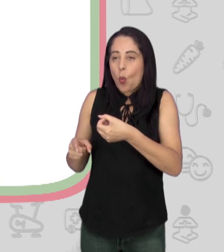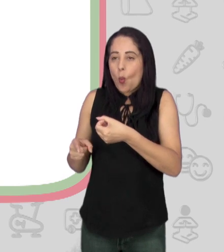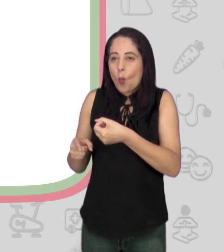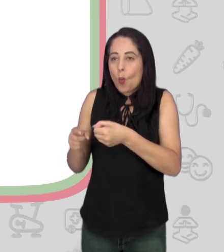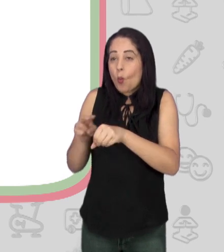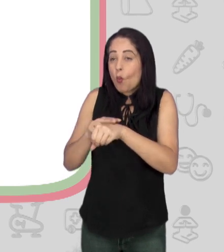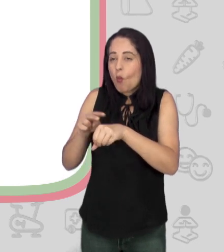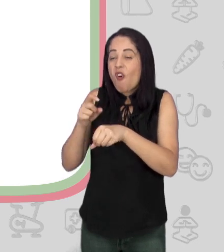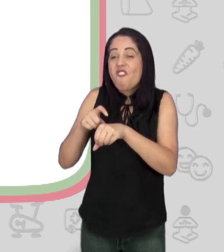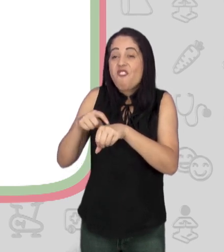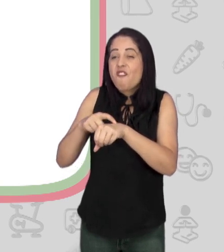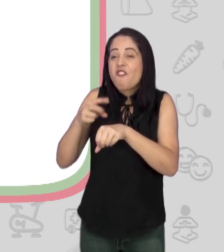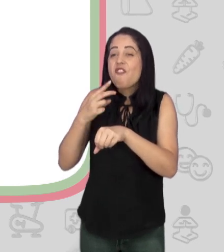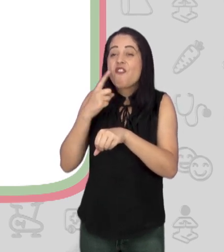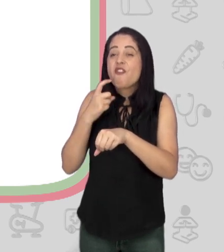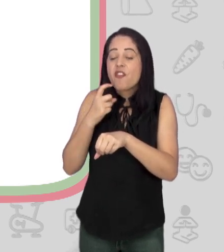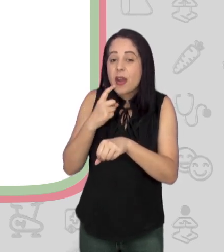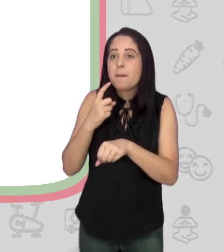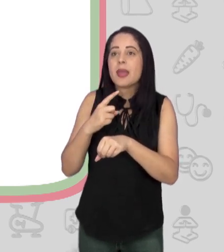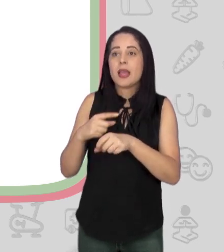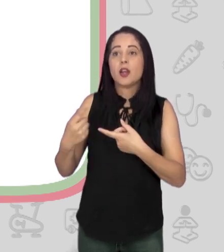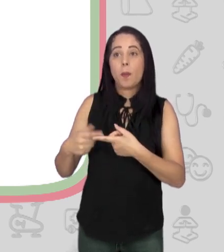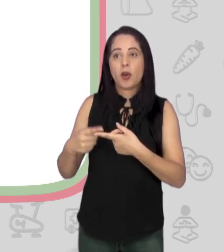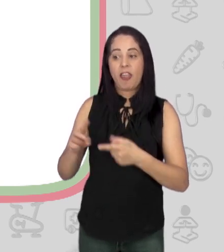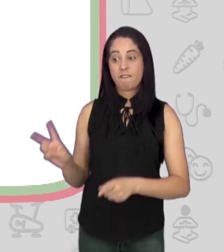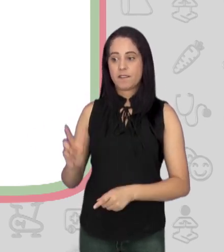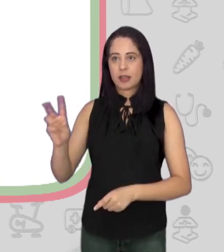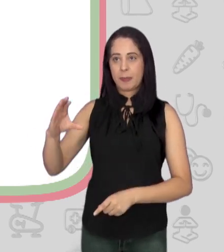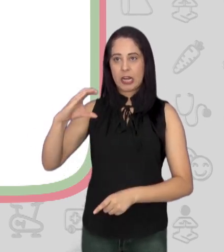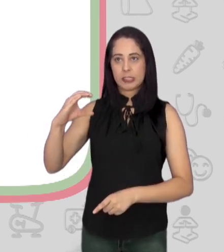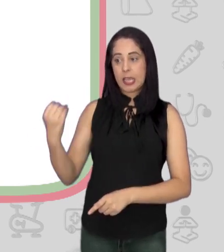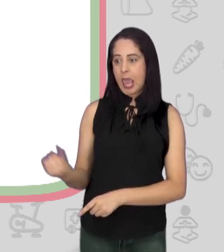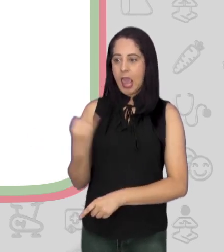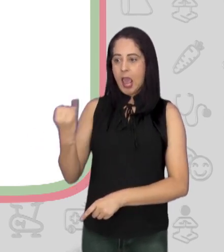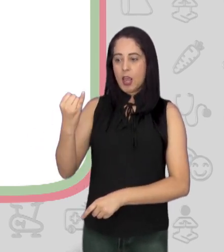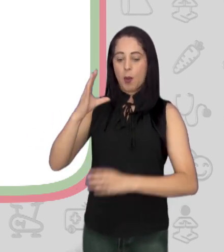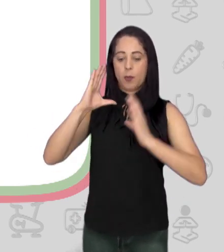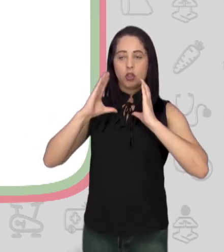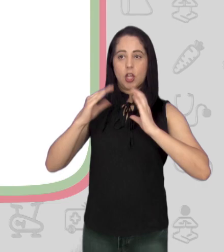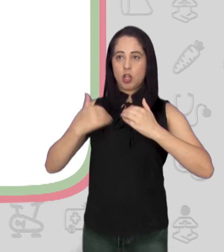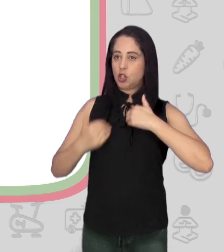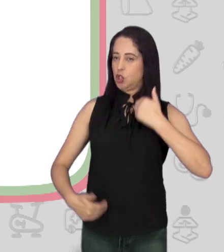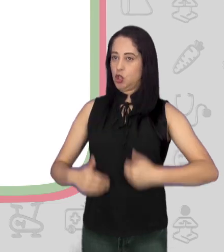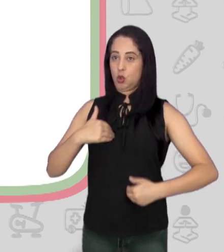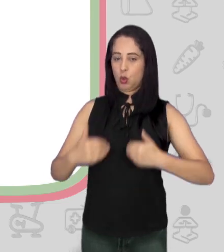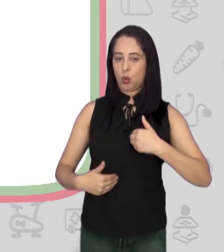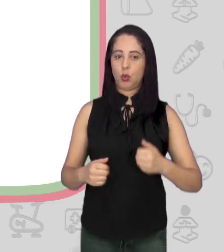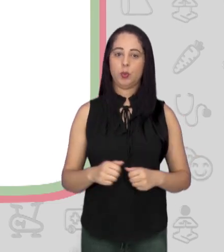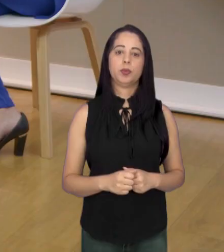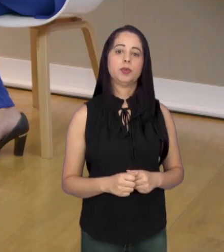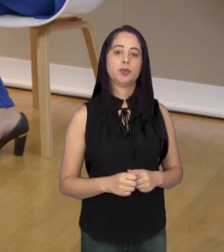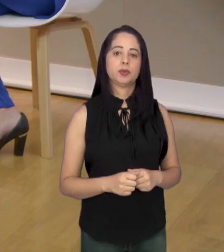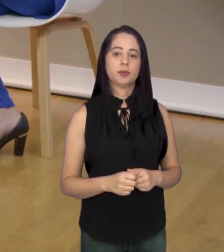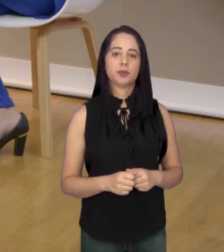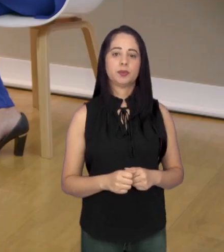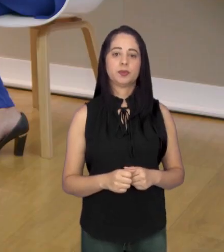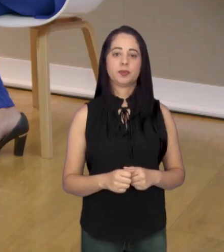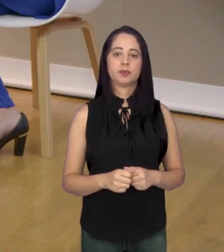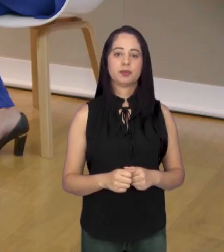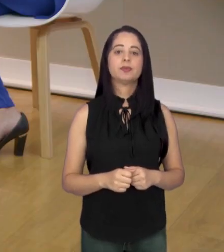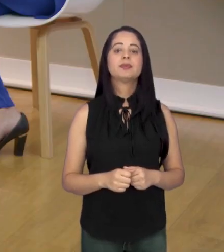gente só. esquece da acerola. é verdade. Porque a vitamina C ela é antioxidante, então ela é super importante para o nosso processo de imunidade. Vamos lá, continuando aqui